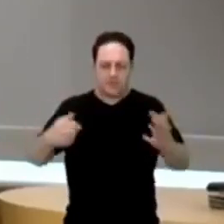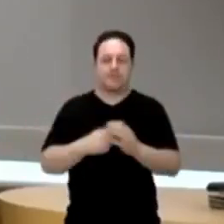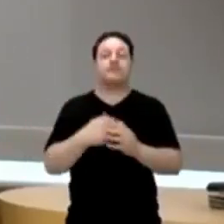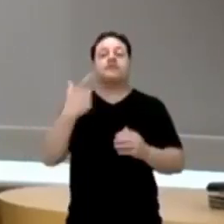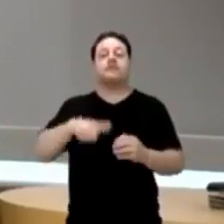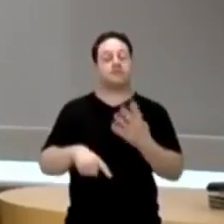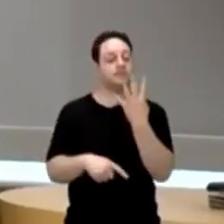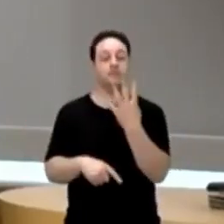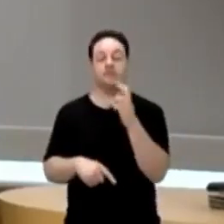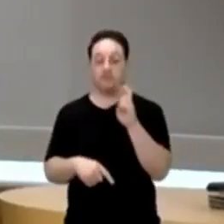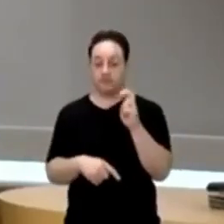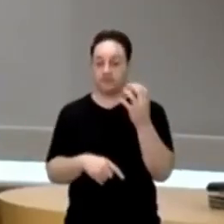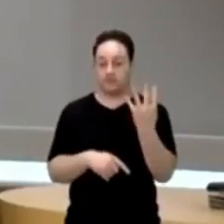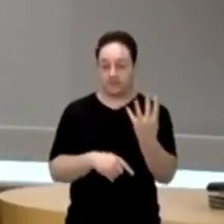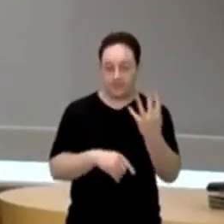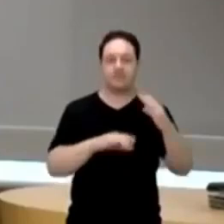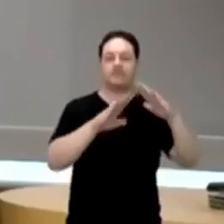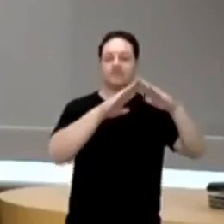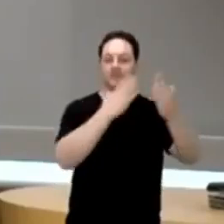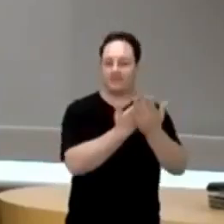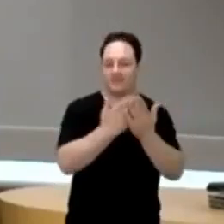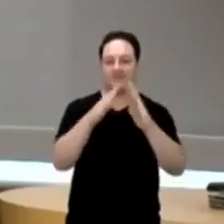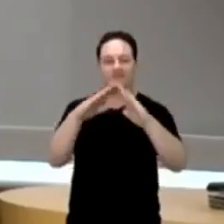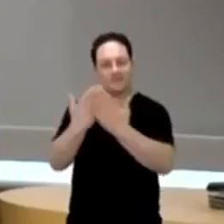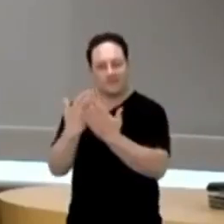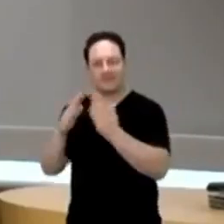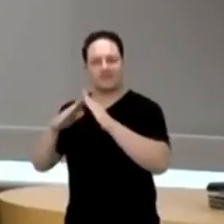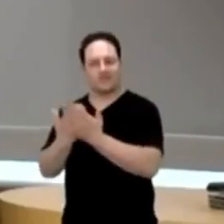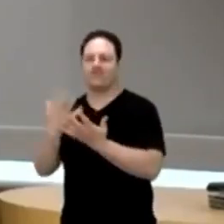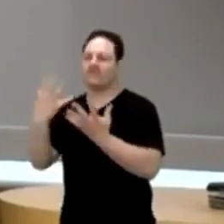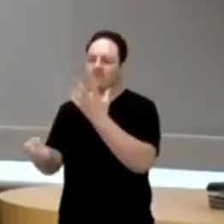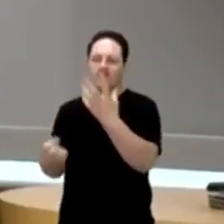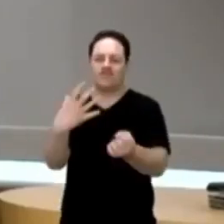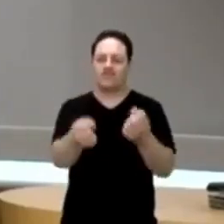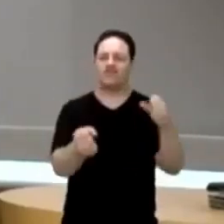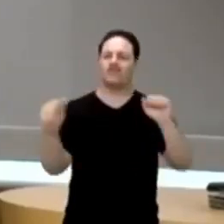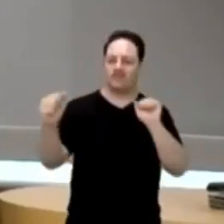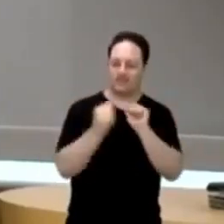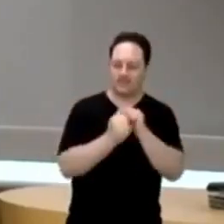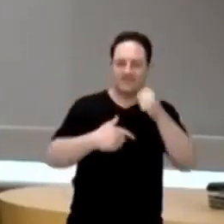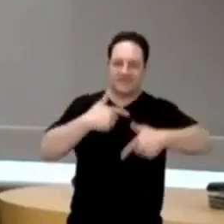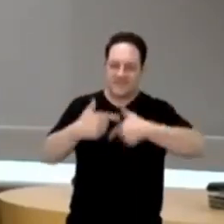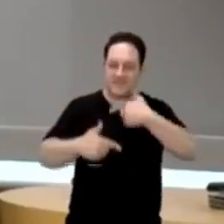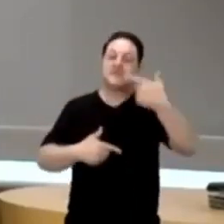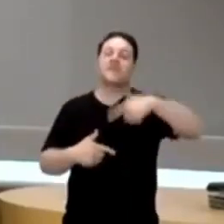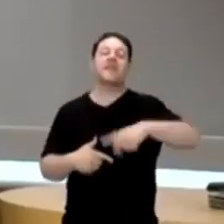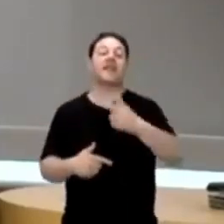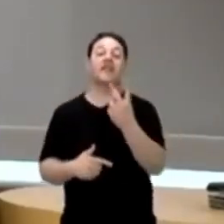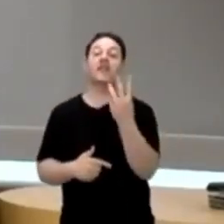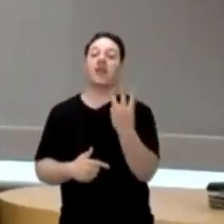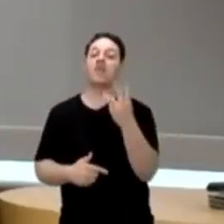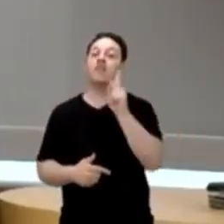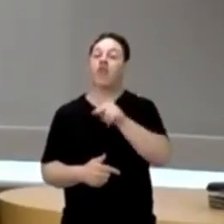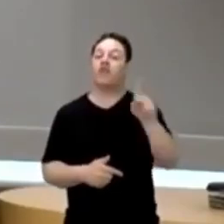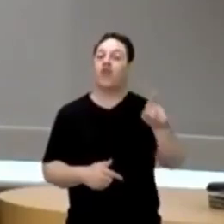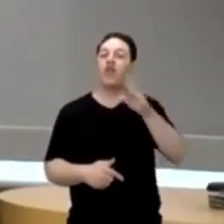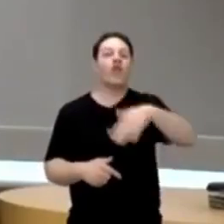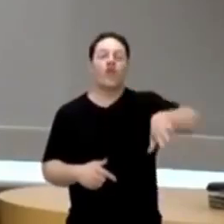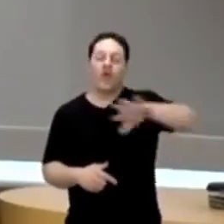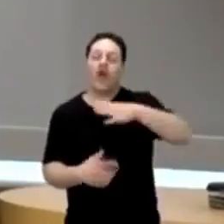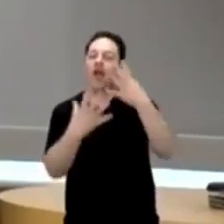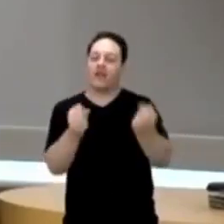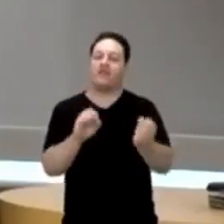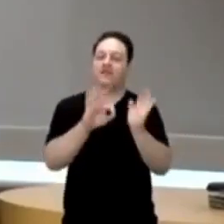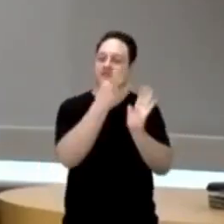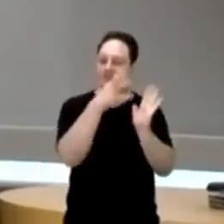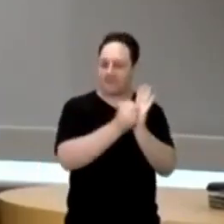454 instituições de ensino, escolas que embarcaram com a gente nessa jornada. E 23 professores e professoras que se inscreveram, né?